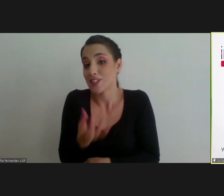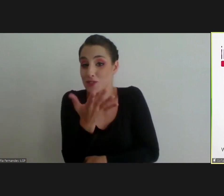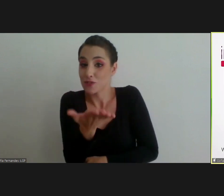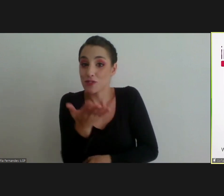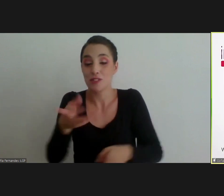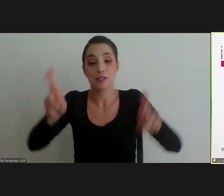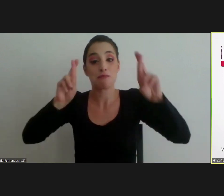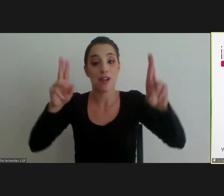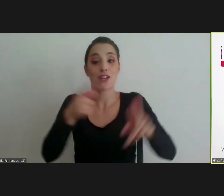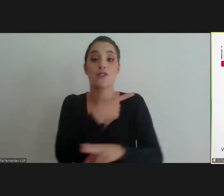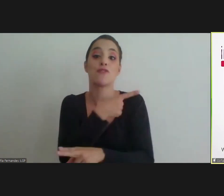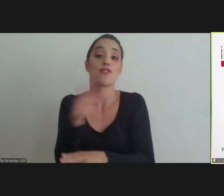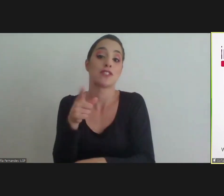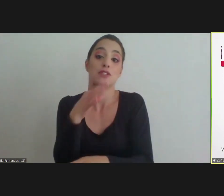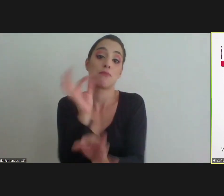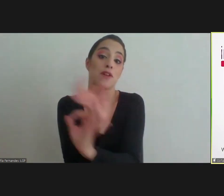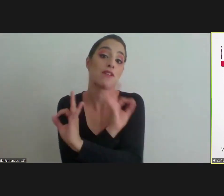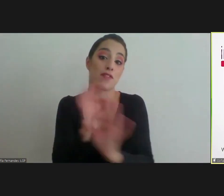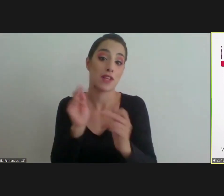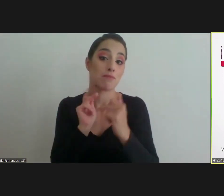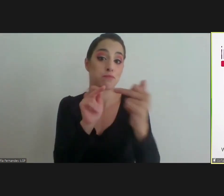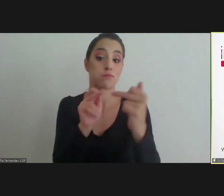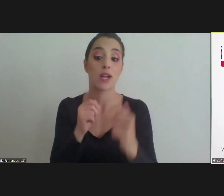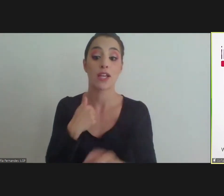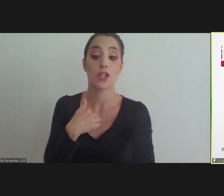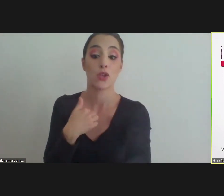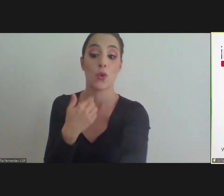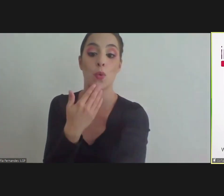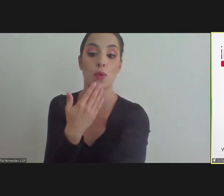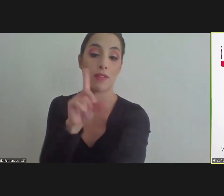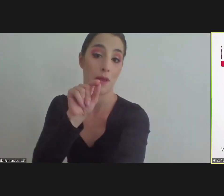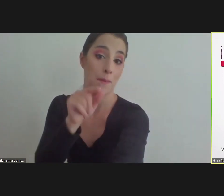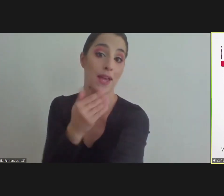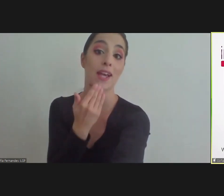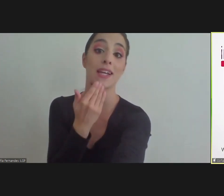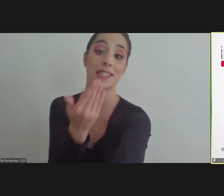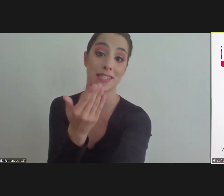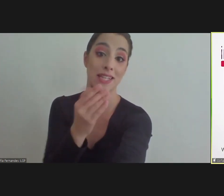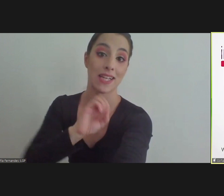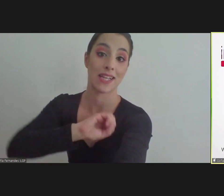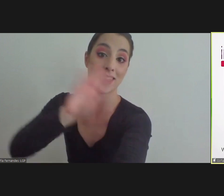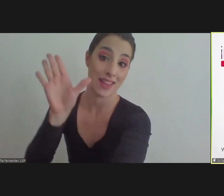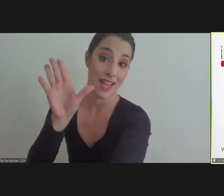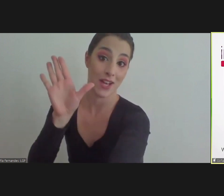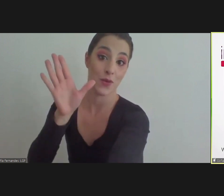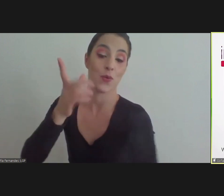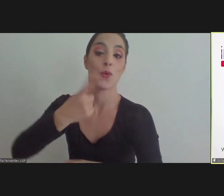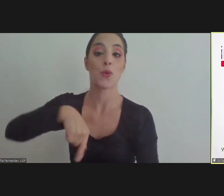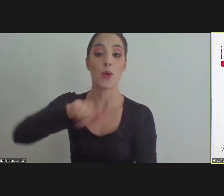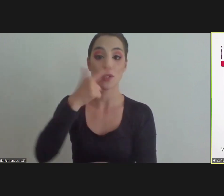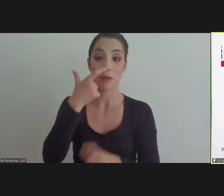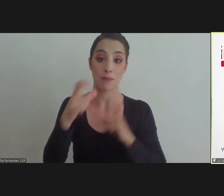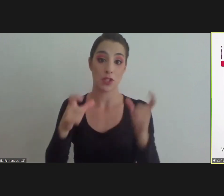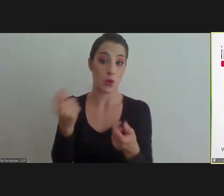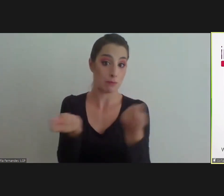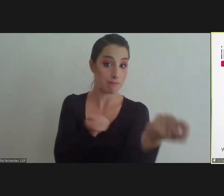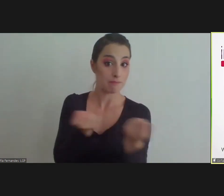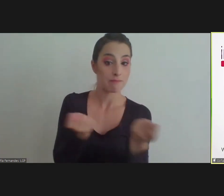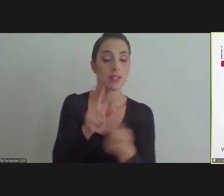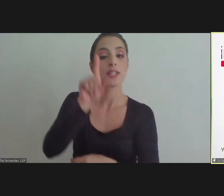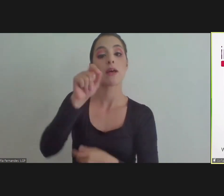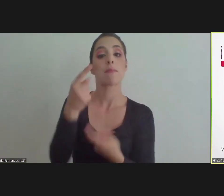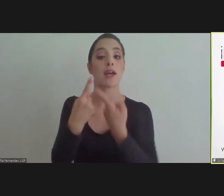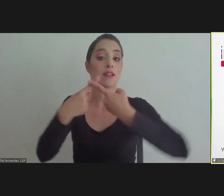excelente discussão e agradecendo naturalmente também à nossa moderadora e aos